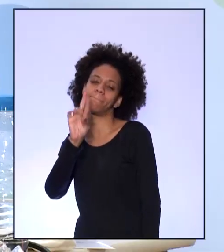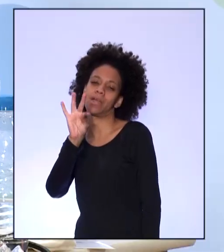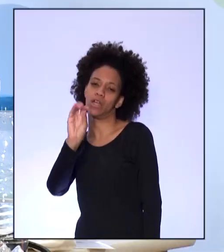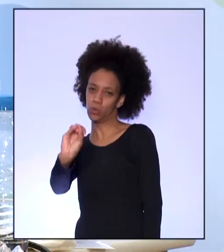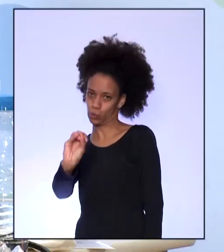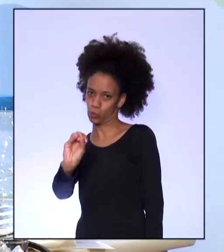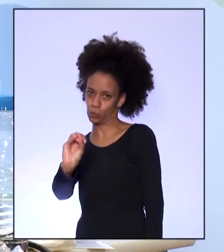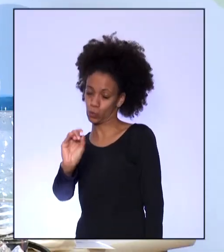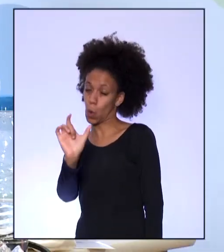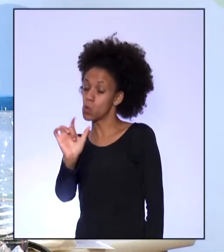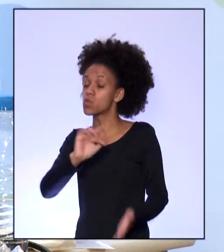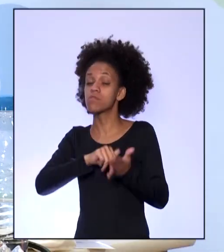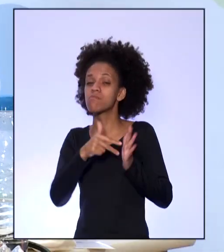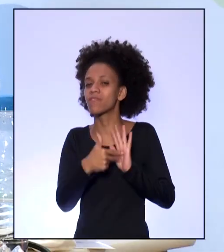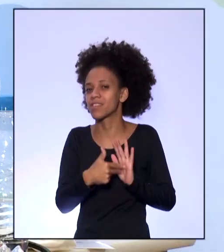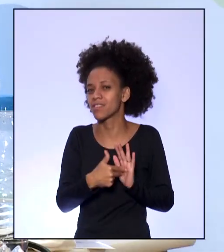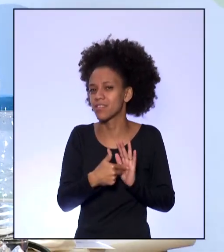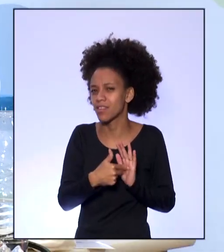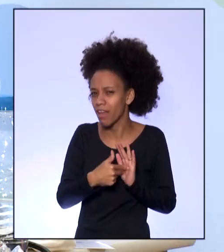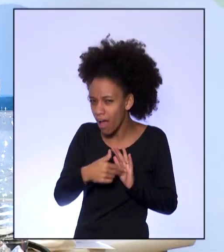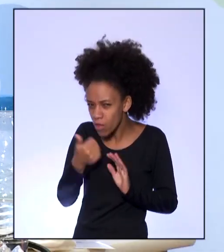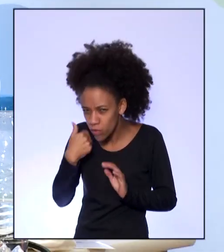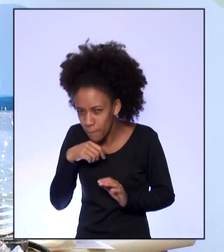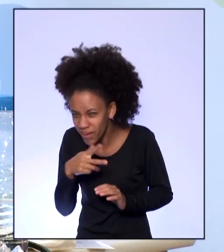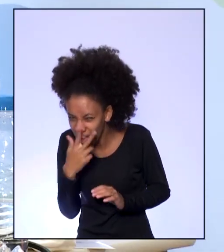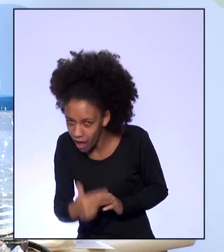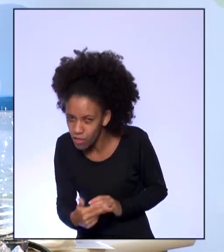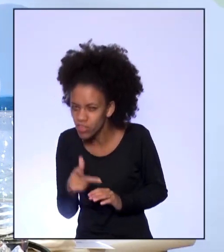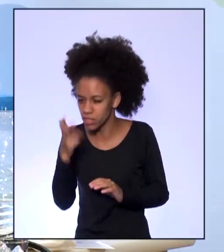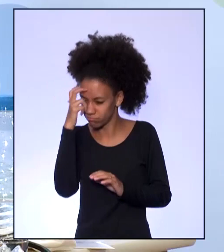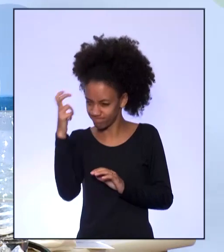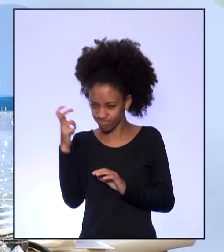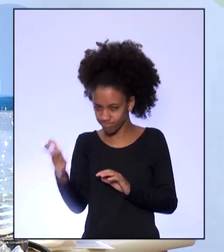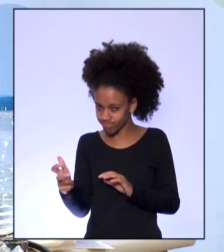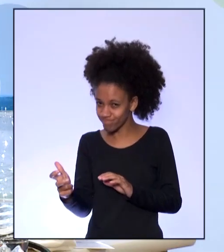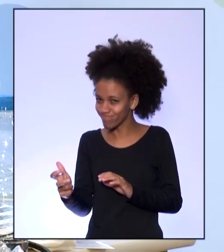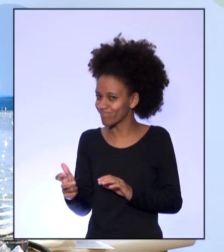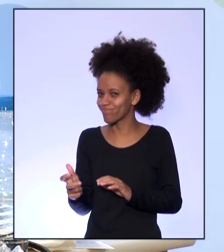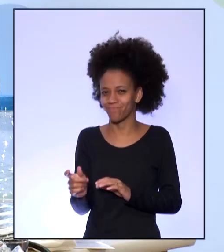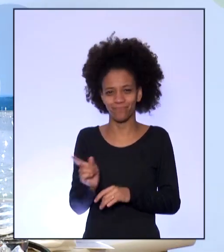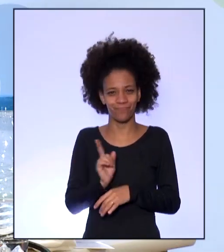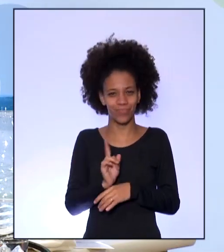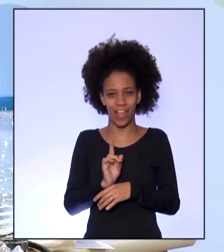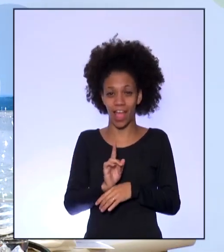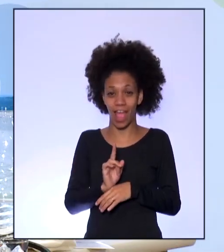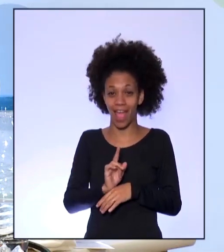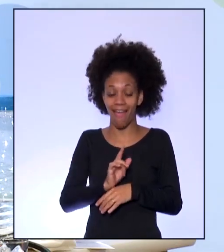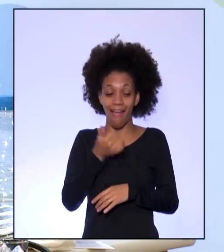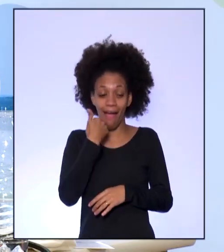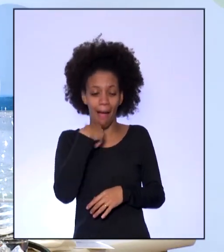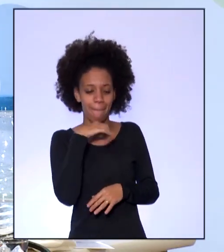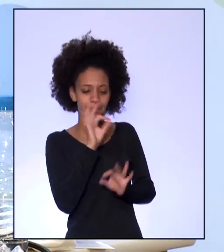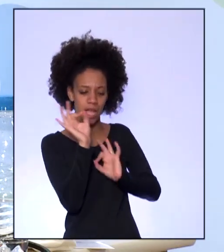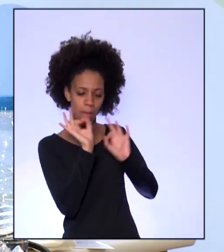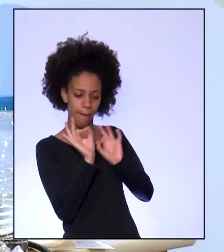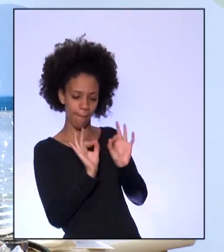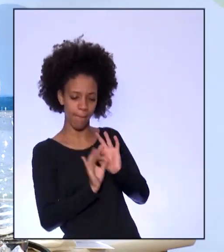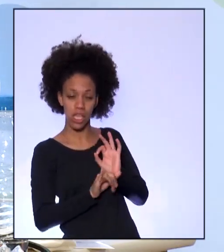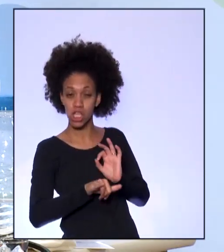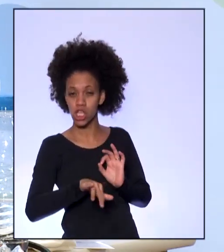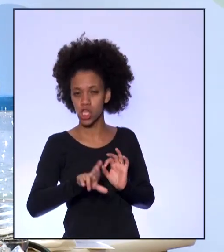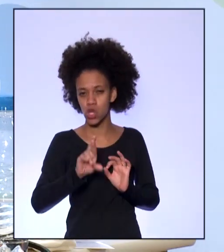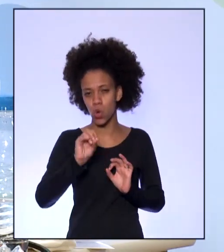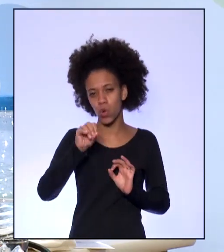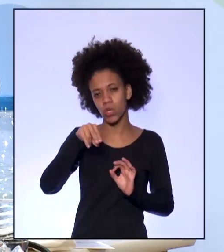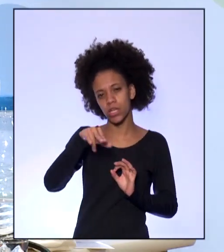sua mãe acha que realmente você é espertinho? A mãe da gente, ela é toda trabalhada na ironia. Ela vem cheia de ironia pra gente.